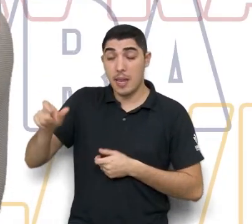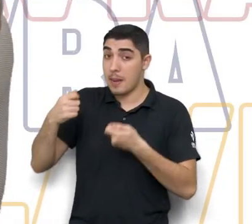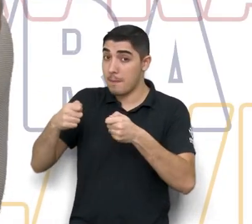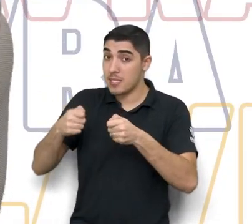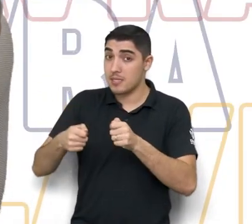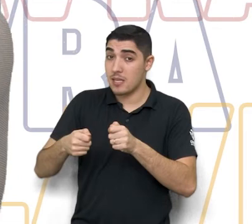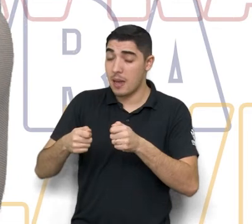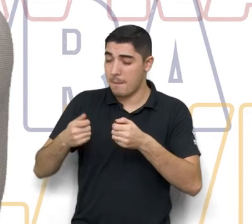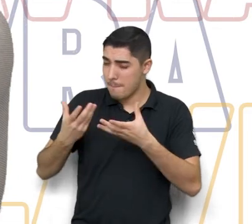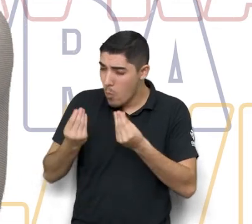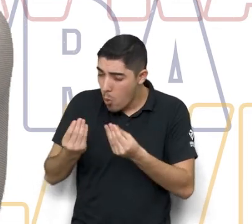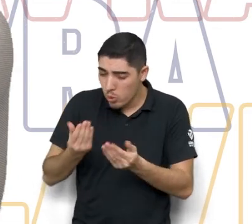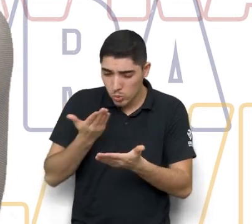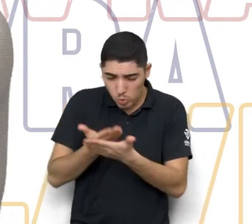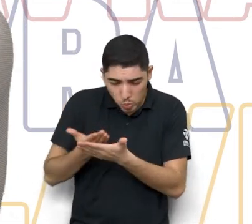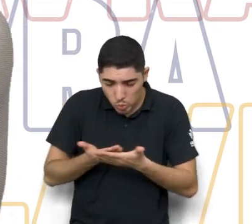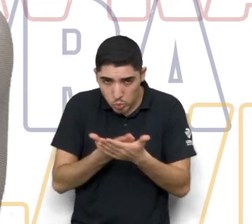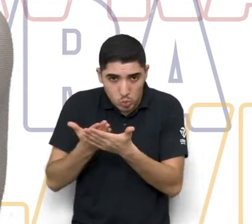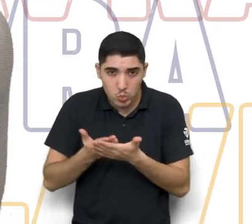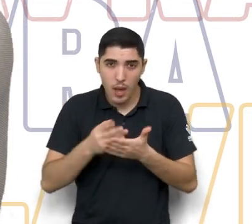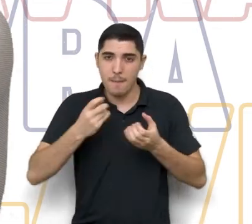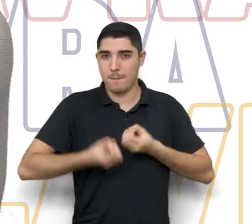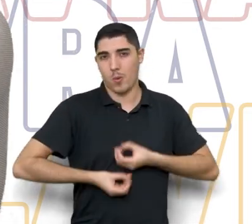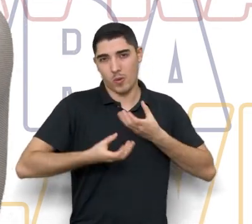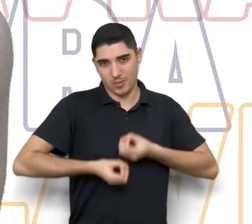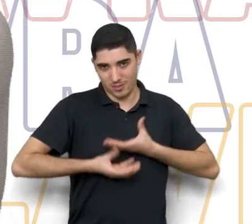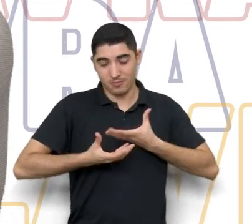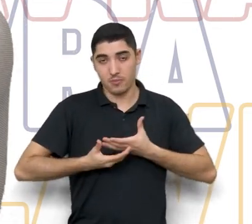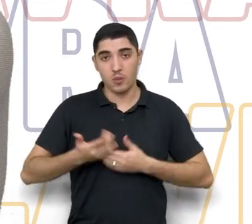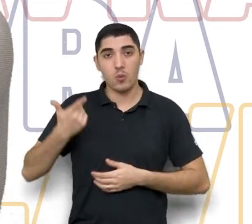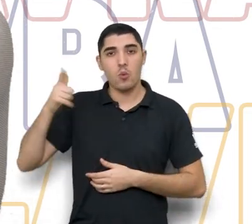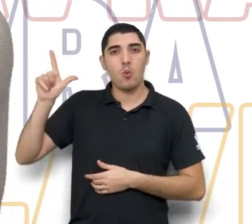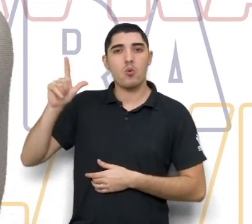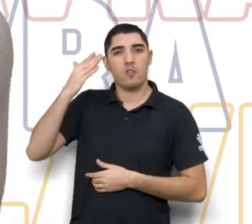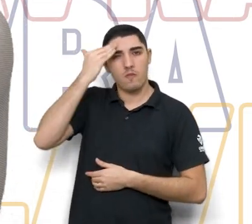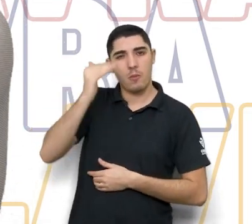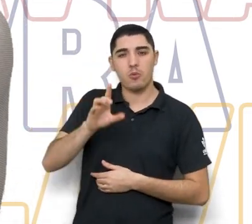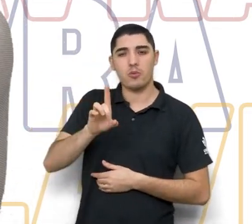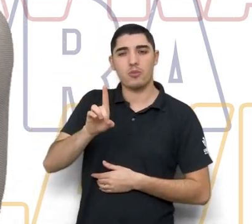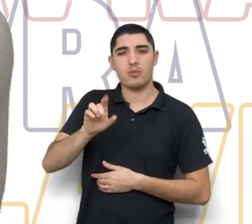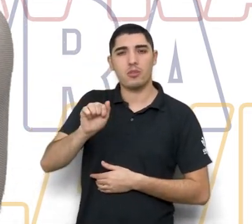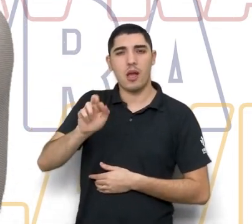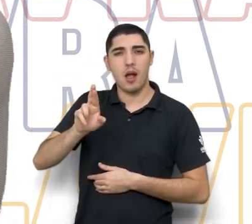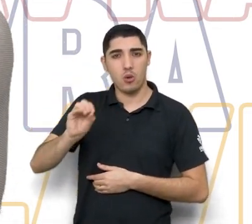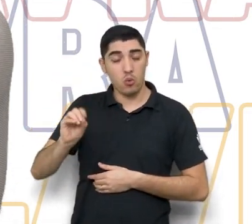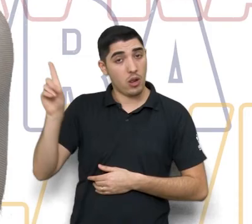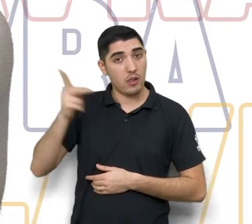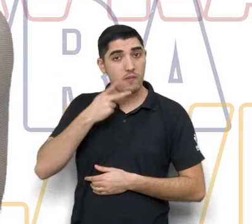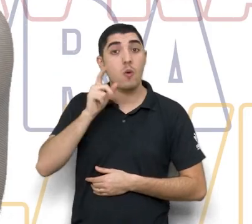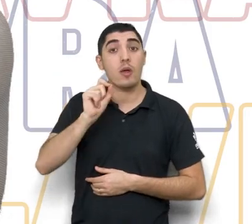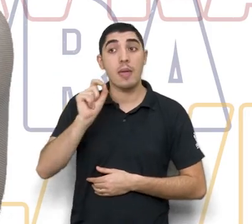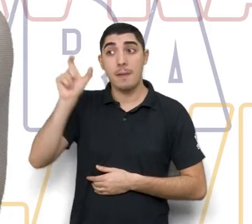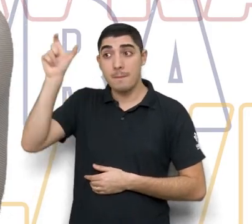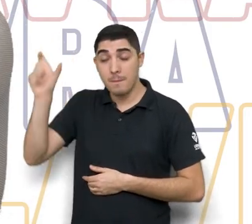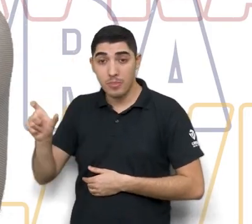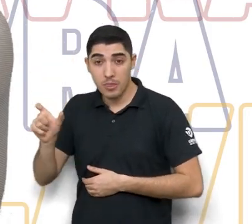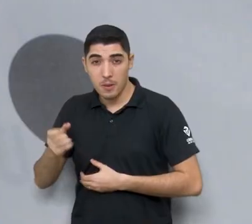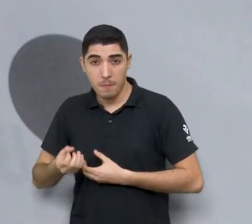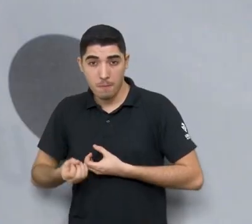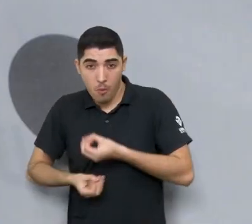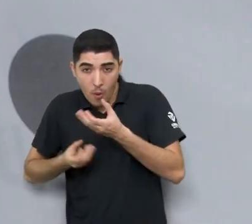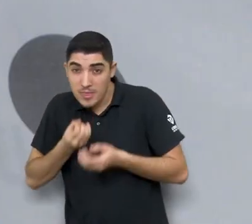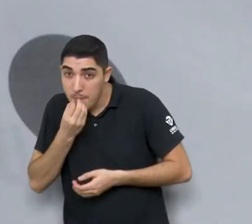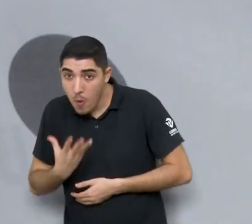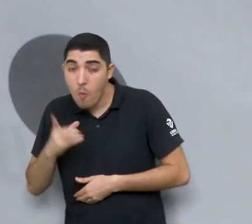tem que ler bastante poesia, tem que estudar bastante poesia. O Dailor dizia isso, né? Um bom poeta é aquele que estuda